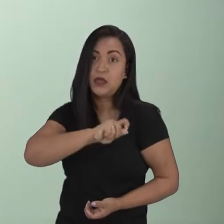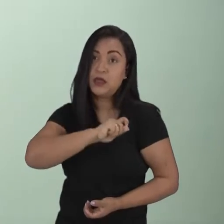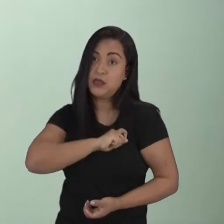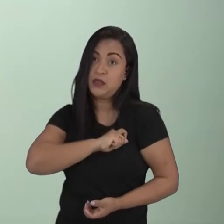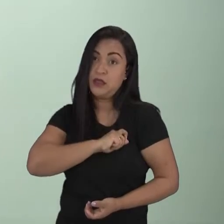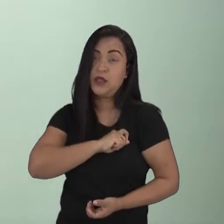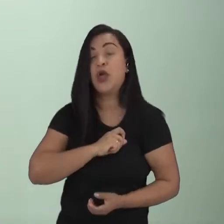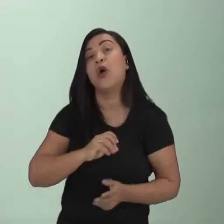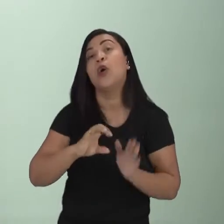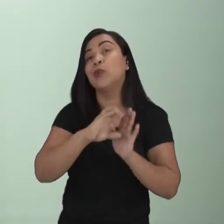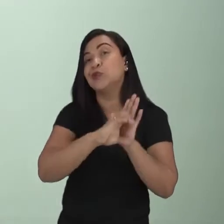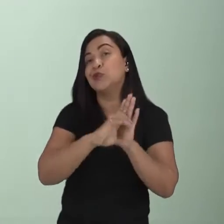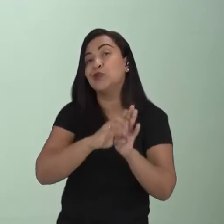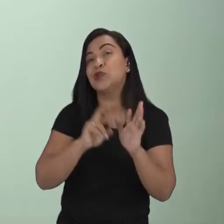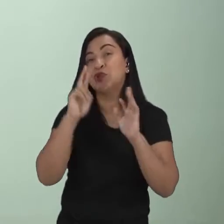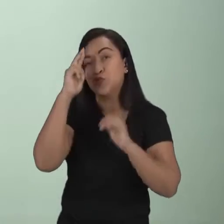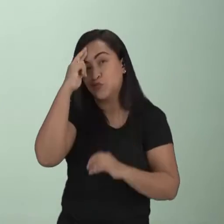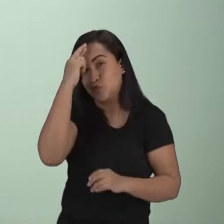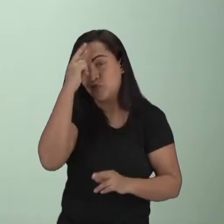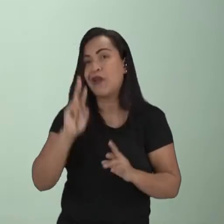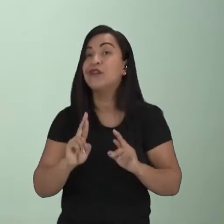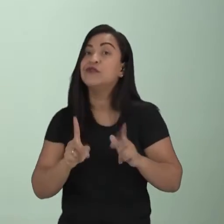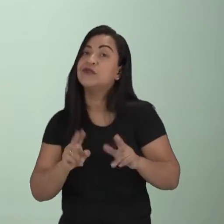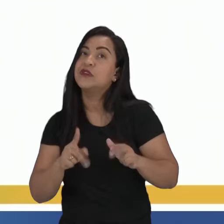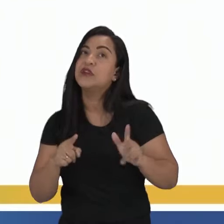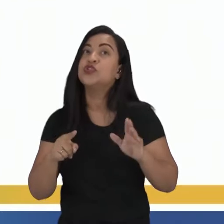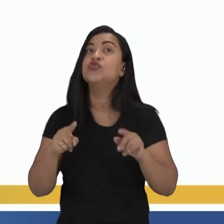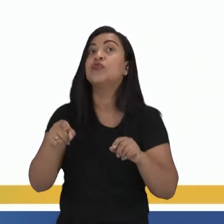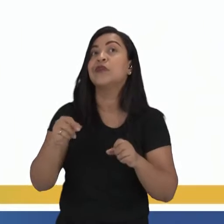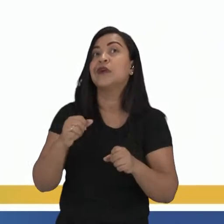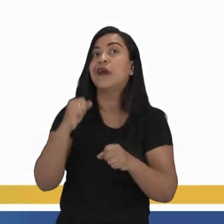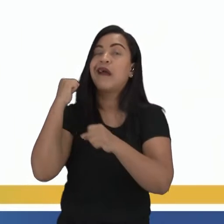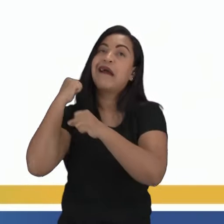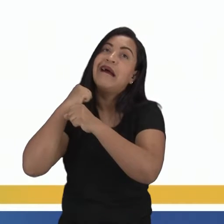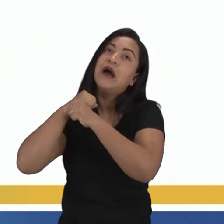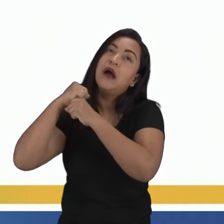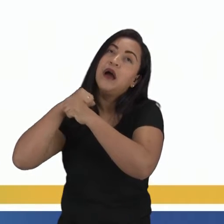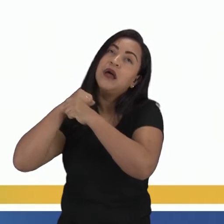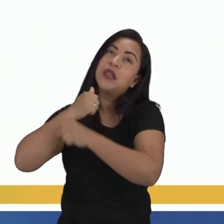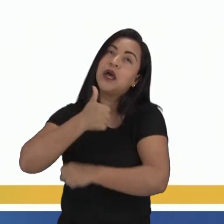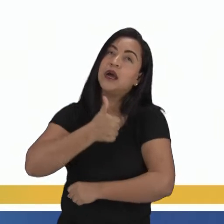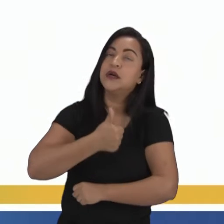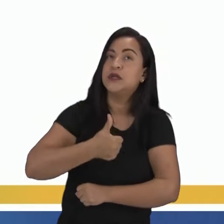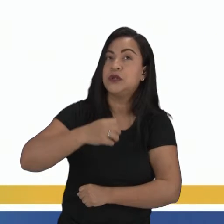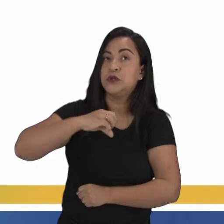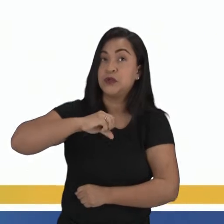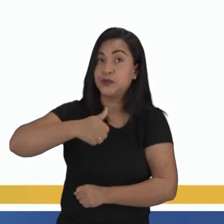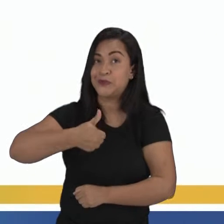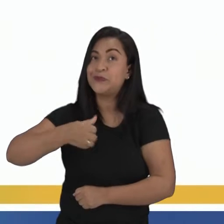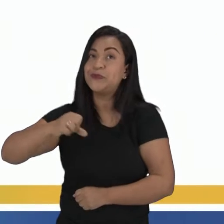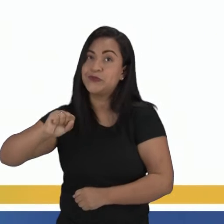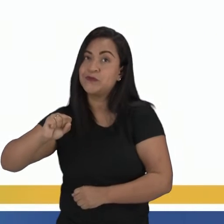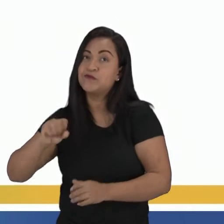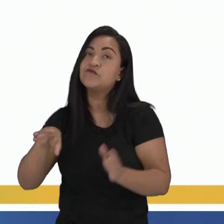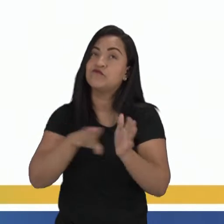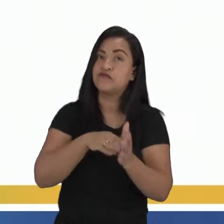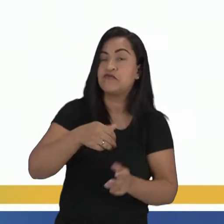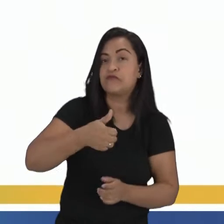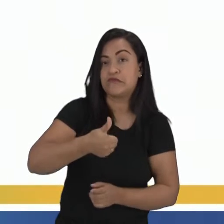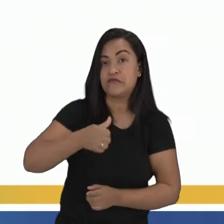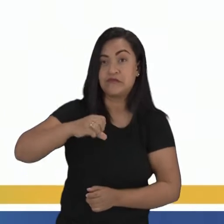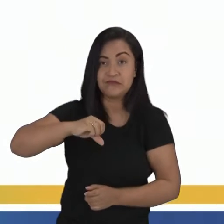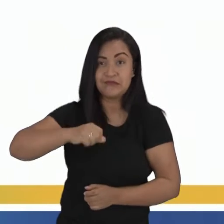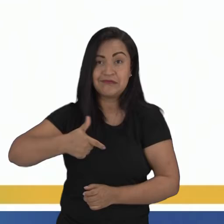outro, porque se você observar a data aí em nosso material, nós temos lá entre 1918 e 1919,